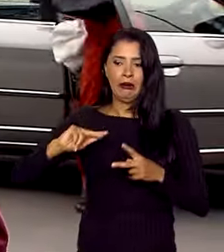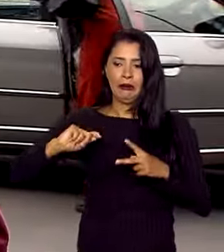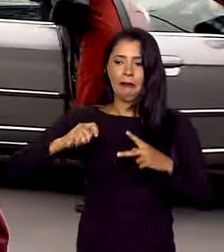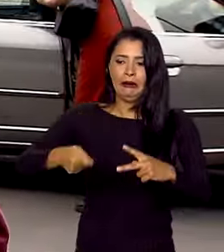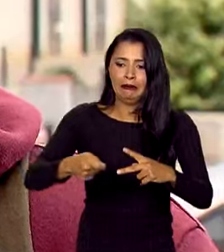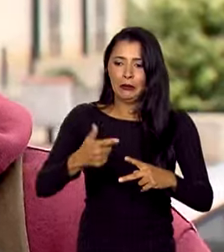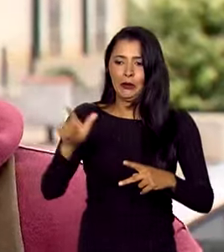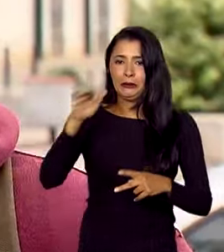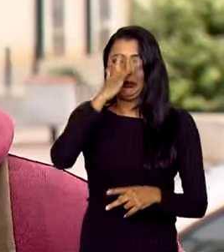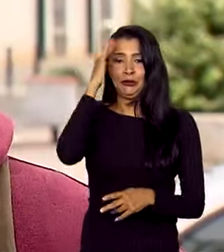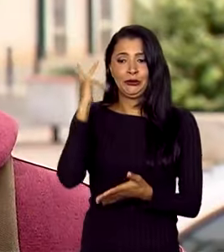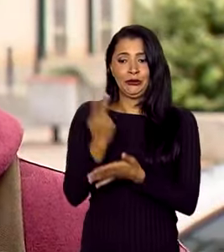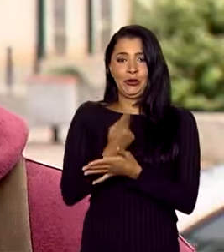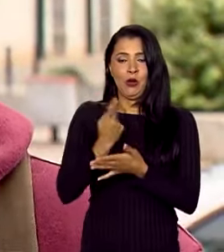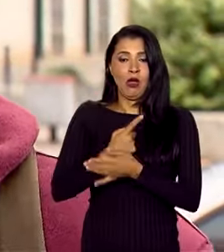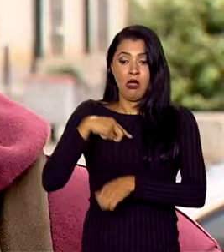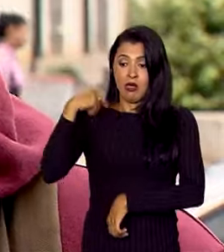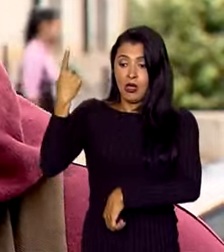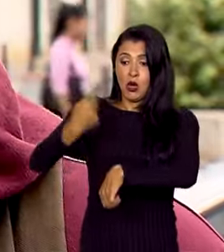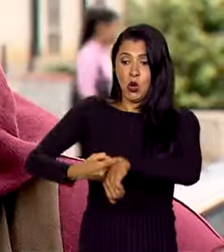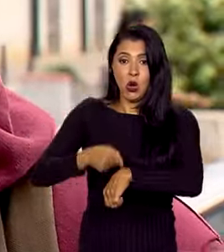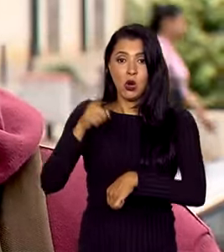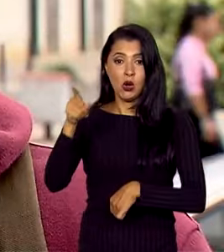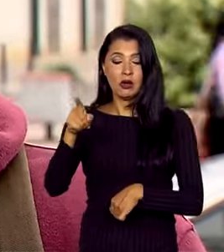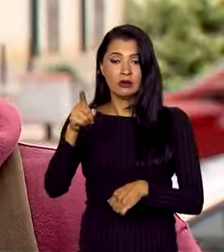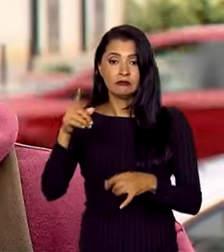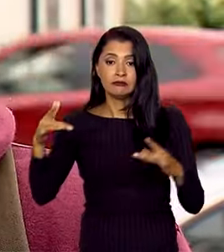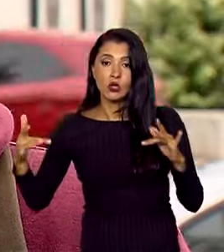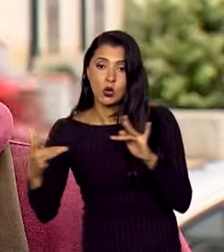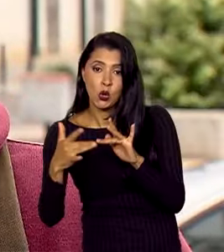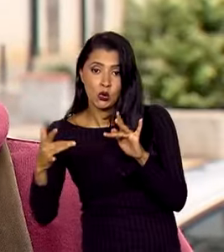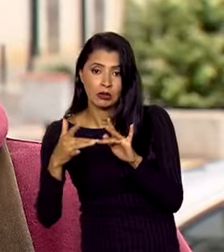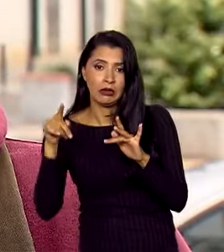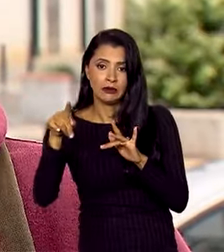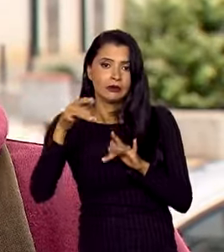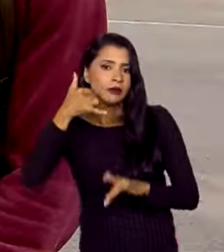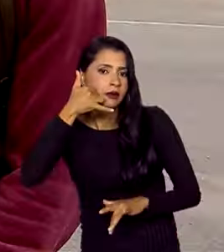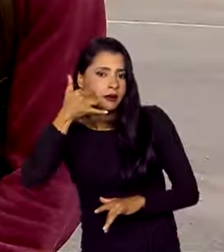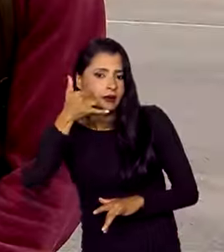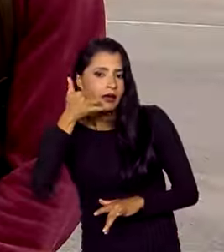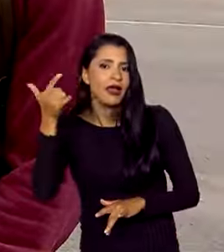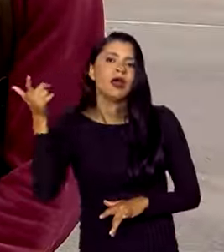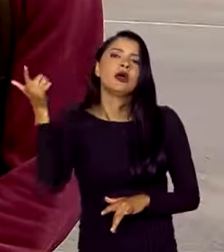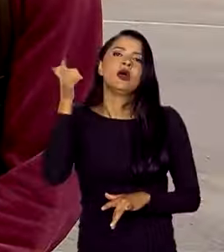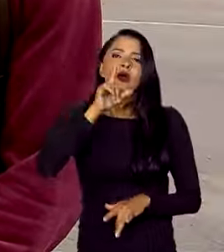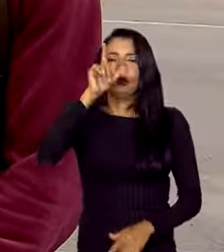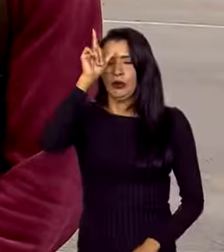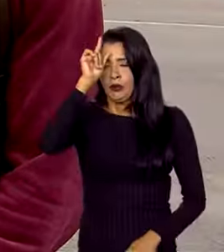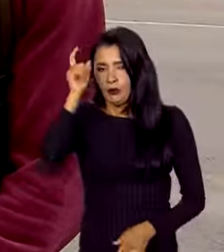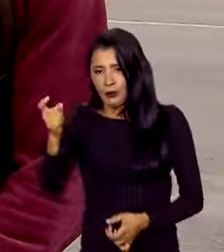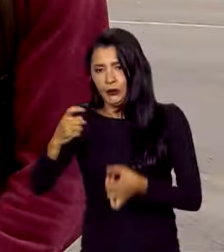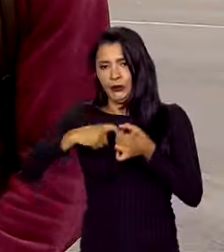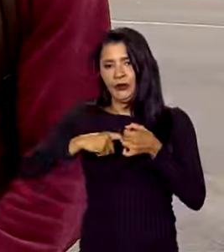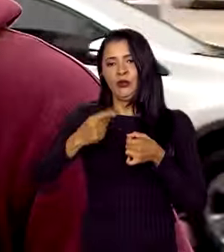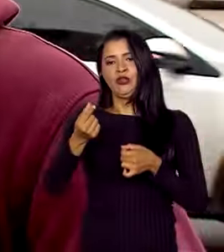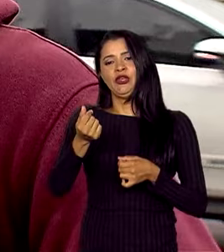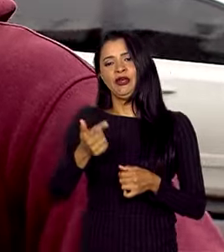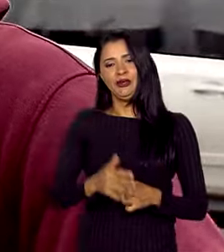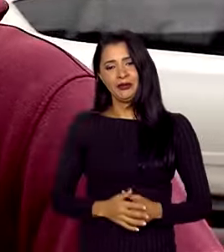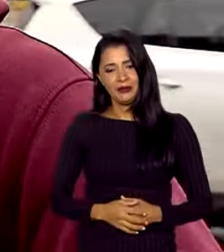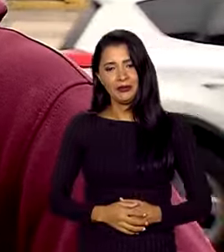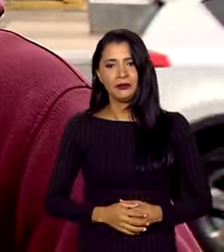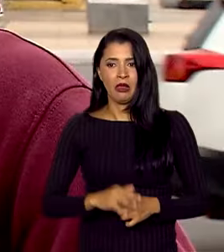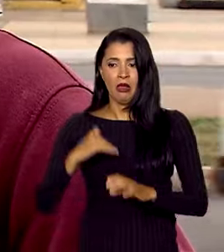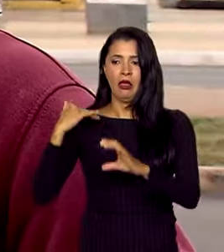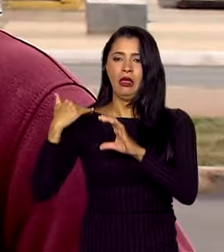pessoa errada. Imediatamente, ele entrou em contato por telefone e conseguiu a devolução do valor. Mandou